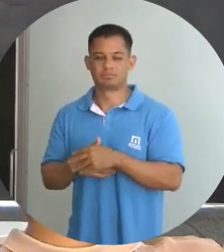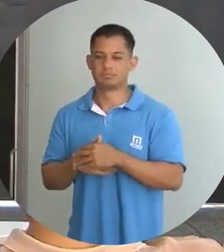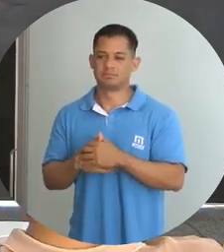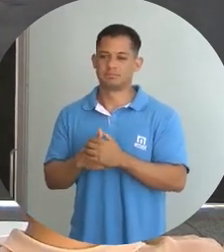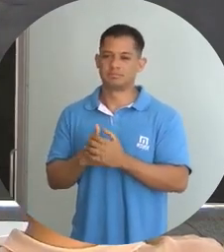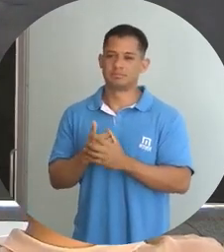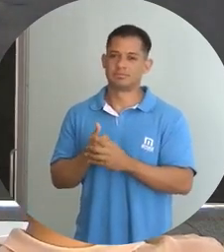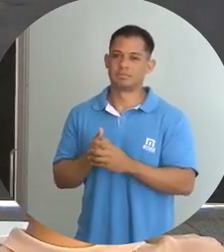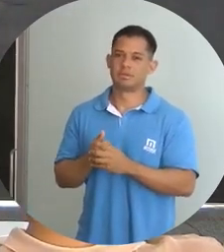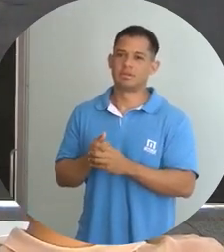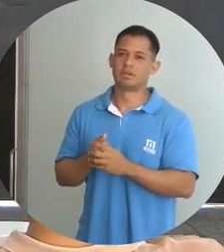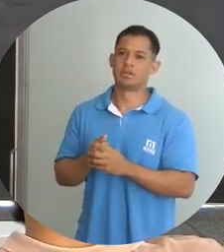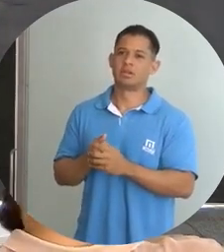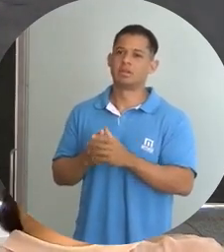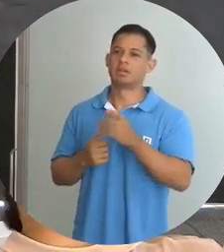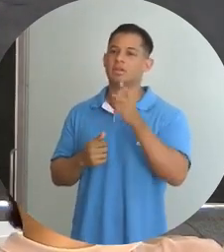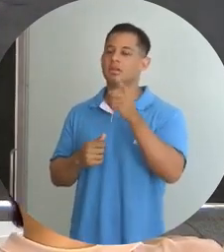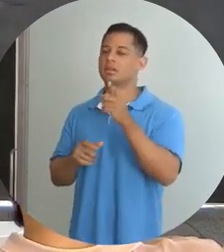Pois não, Cláudio?